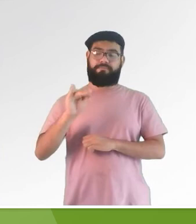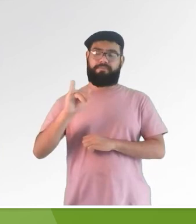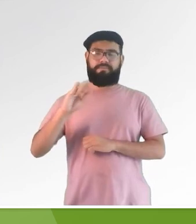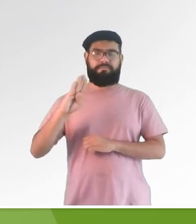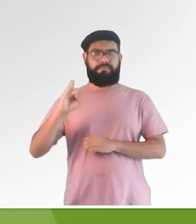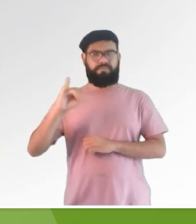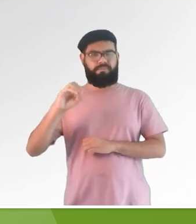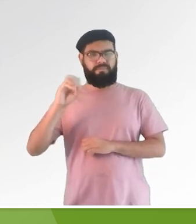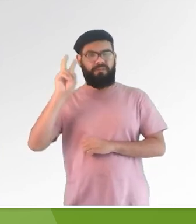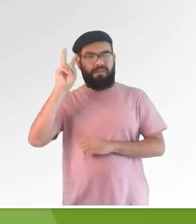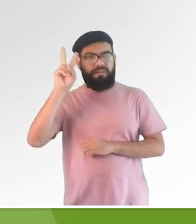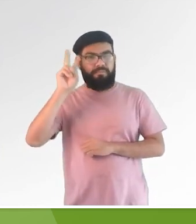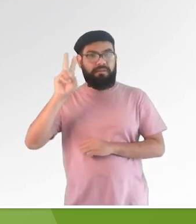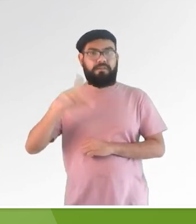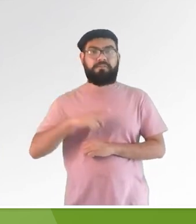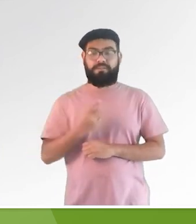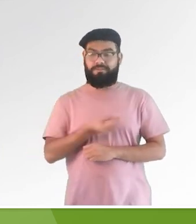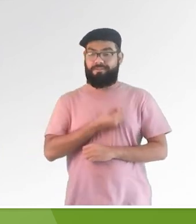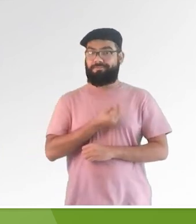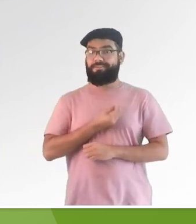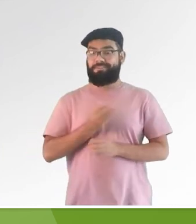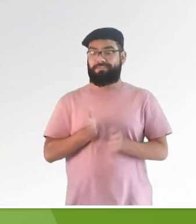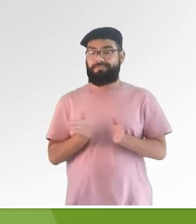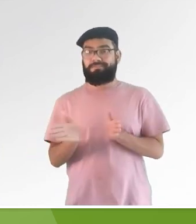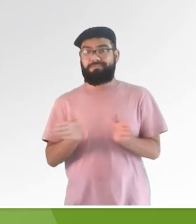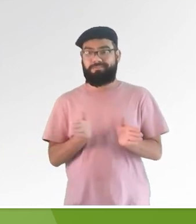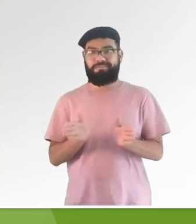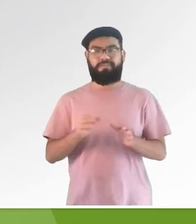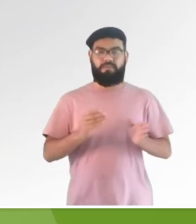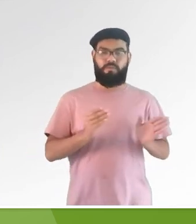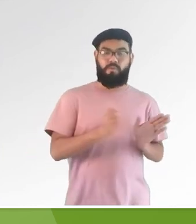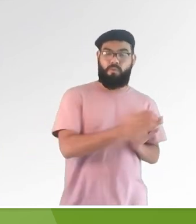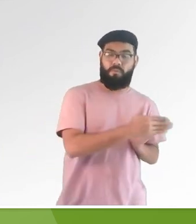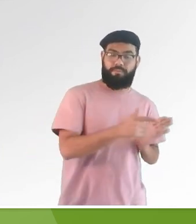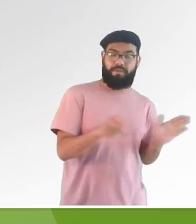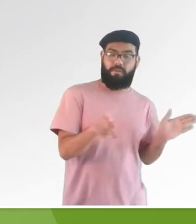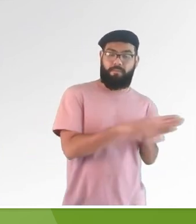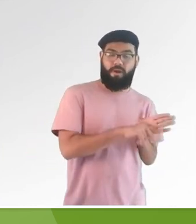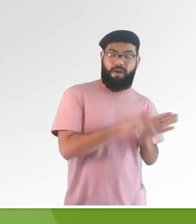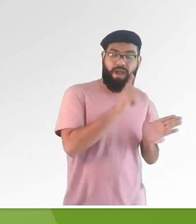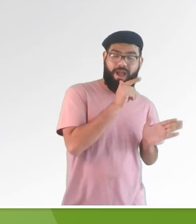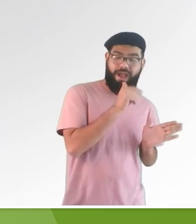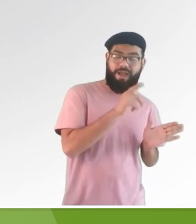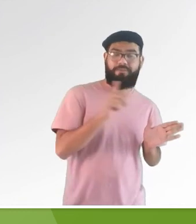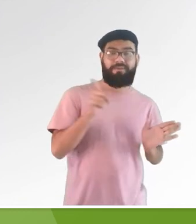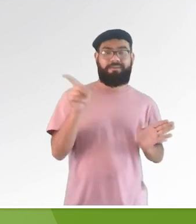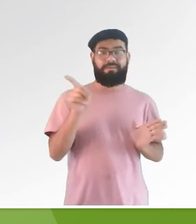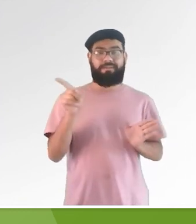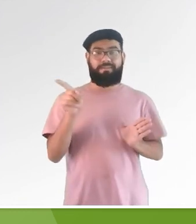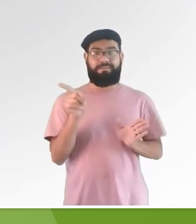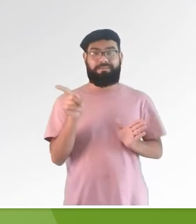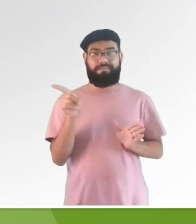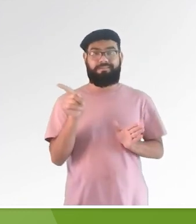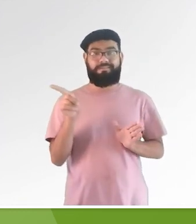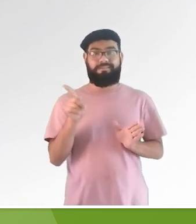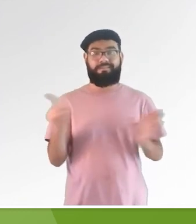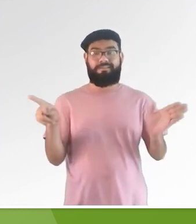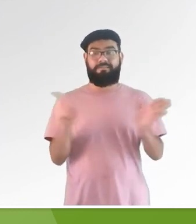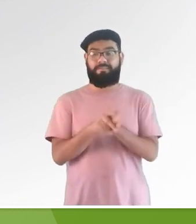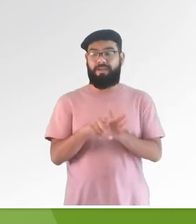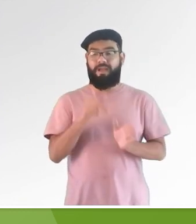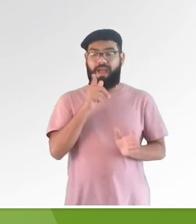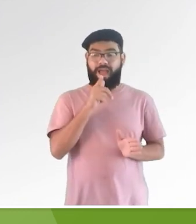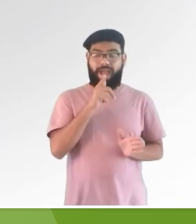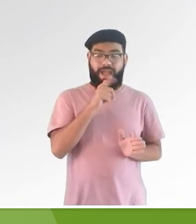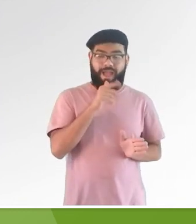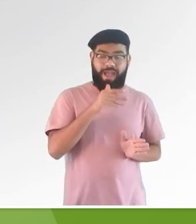eles já têm uma vida dupla, né? Se a gente tem os peixes ali vivendo totalmente num ambiente aquático, não é? Nós vamos ter os anfíbios com